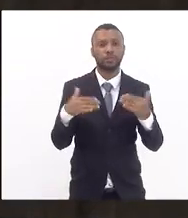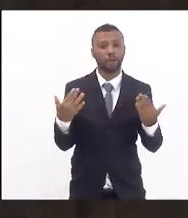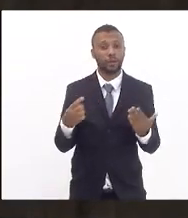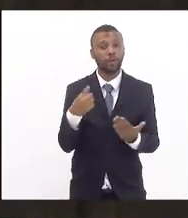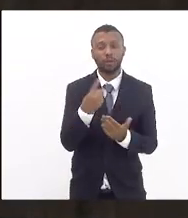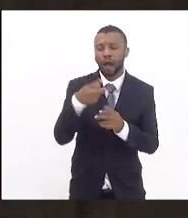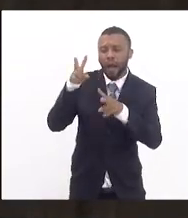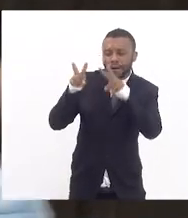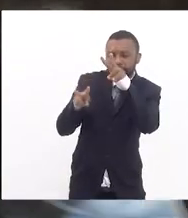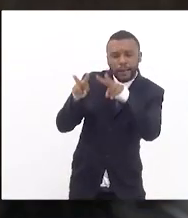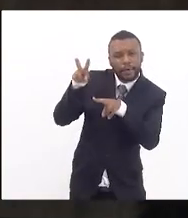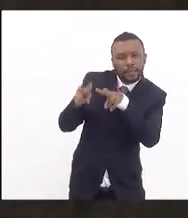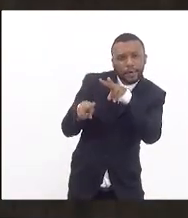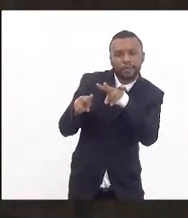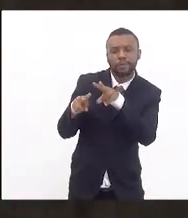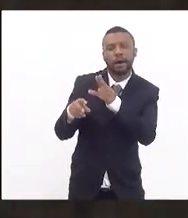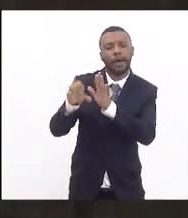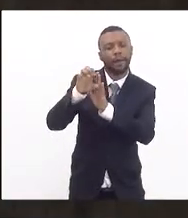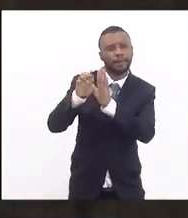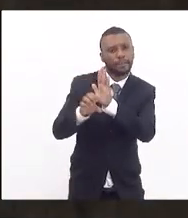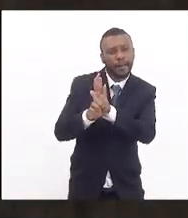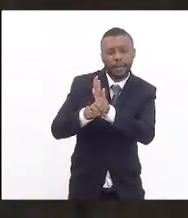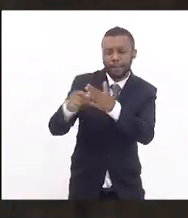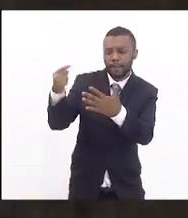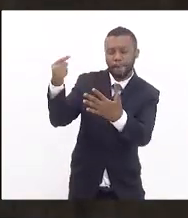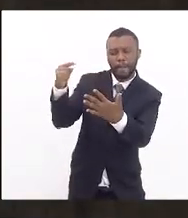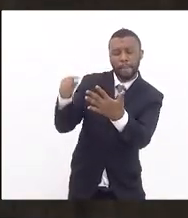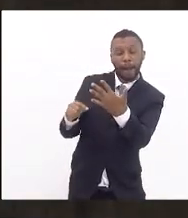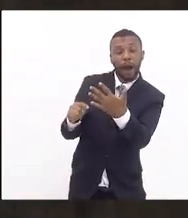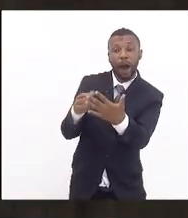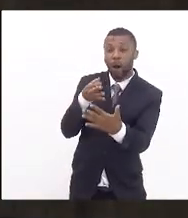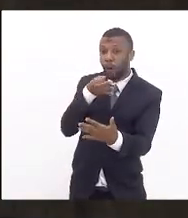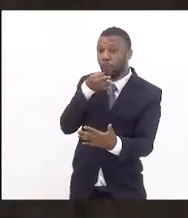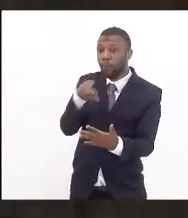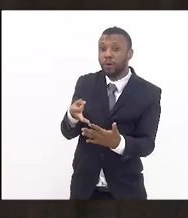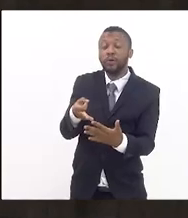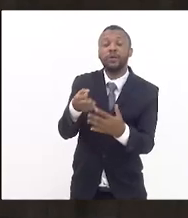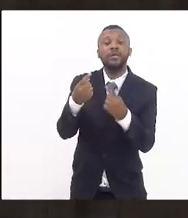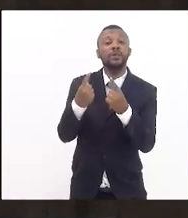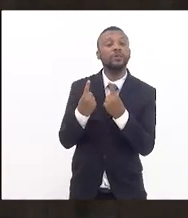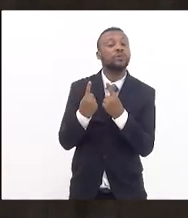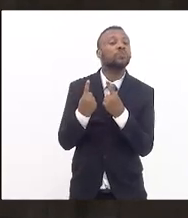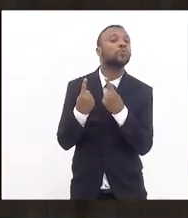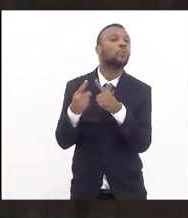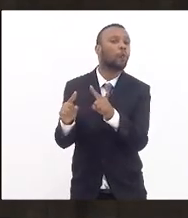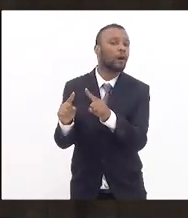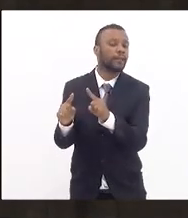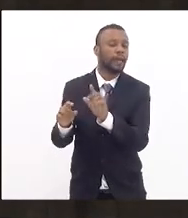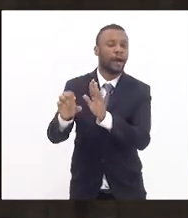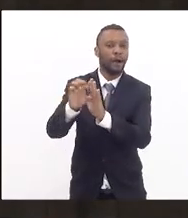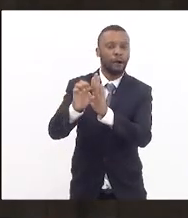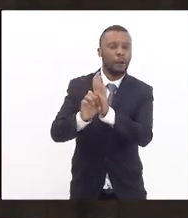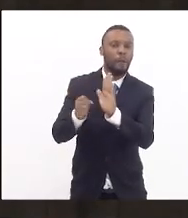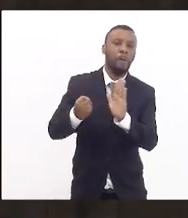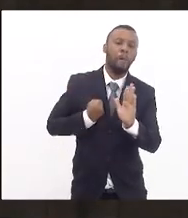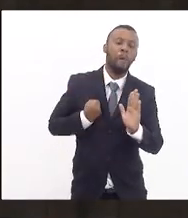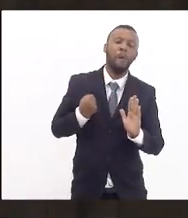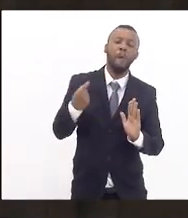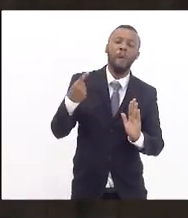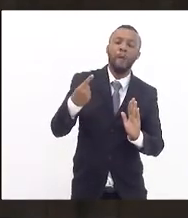avaliando as emendas, nosso parecer, então, é contrário à emenda número